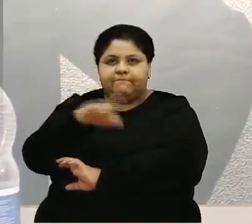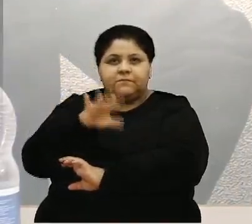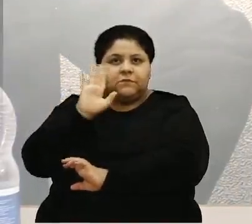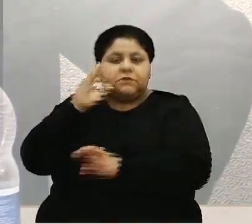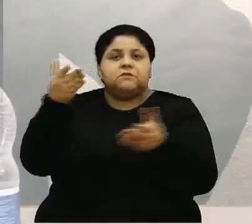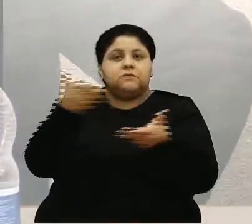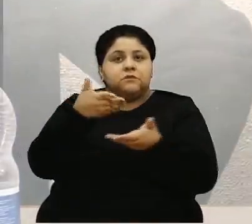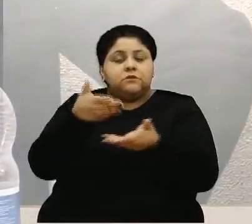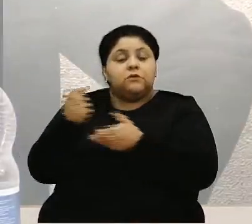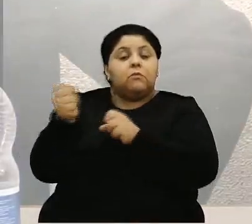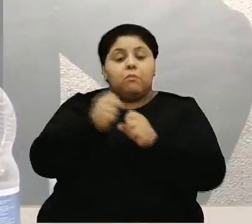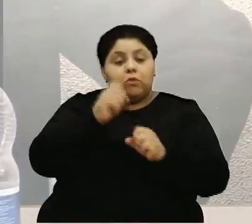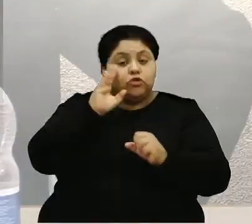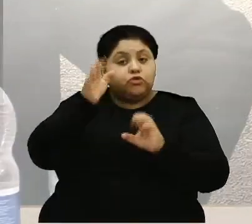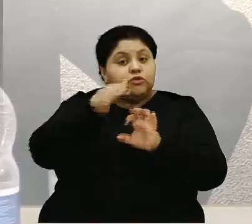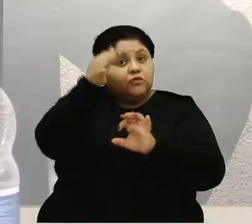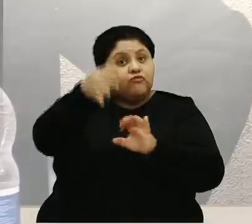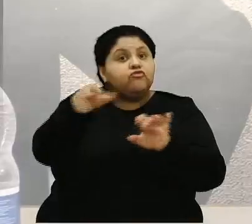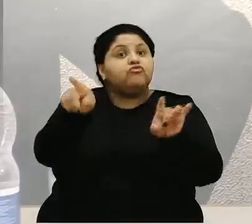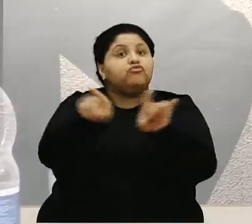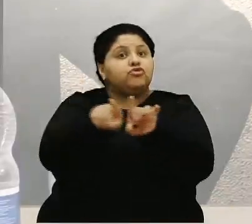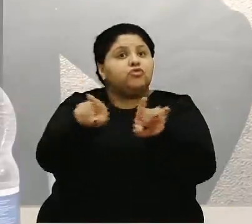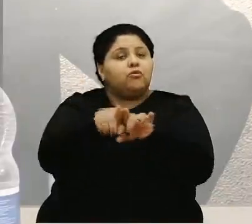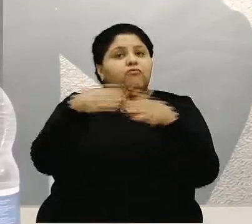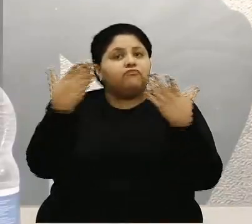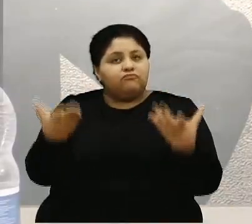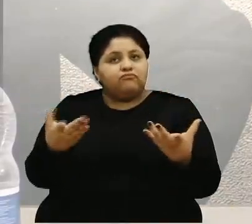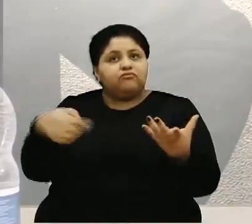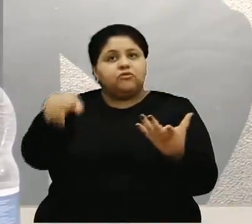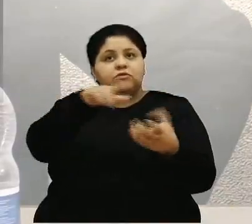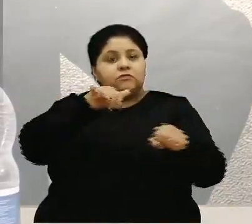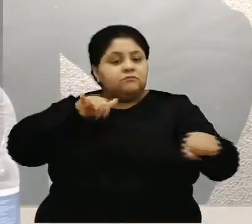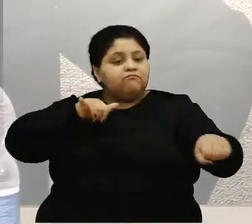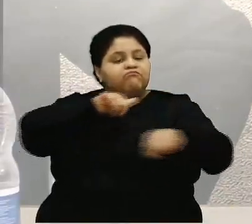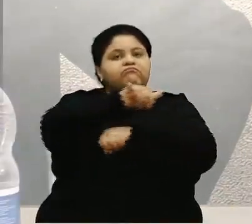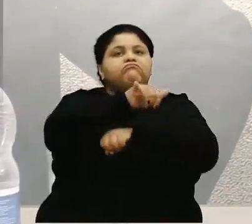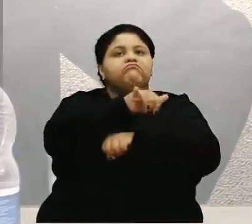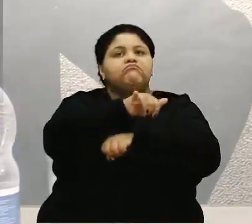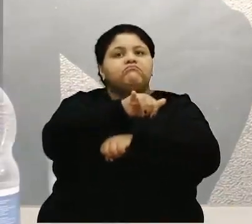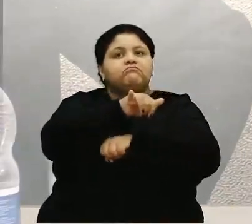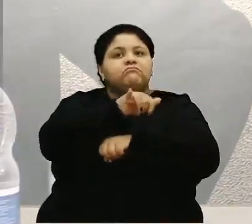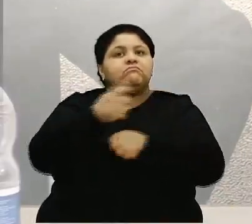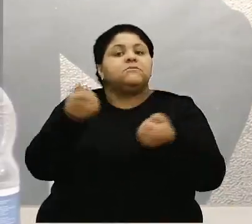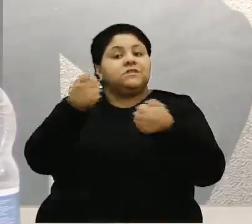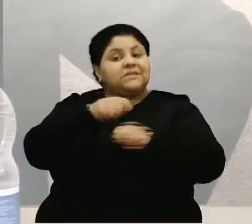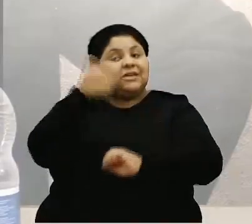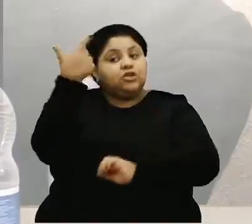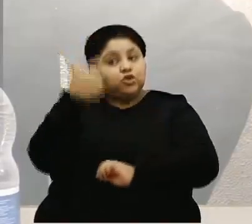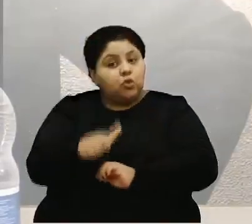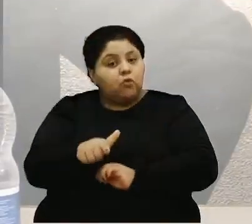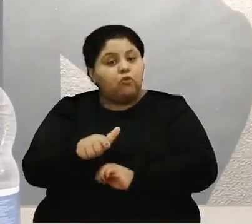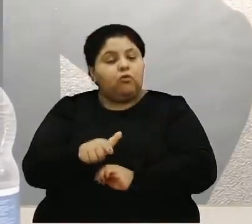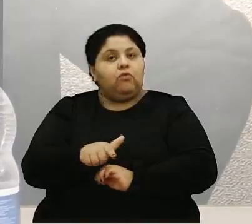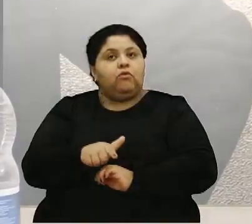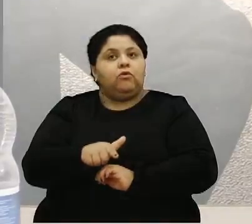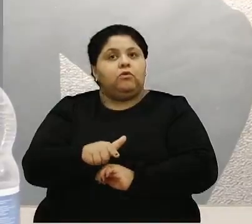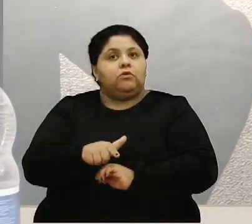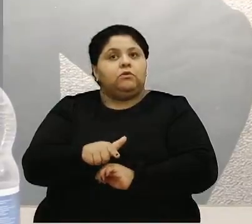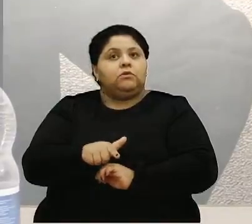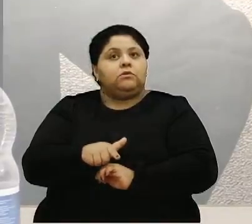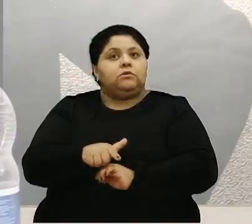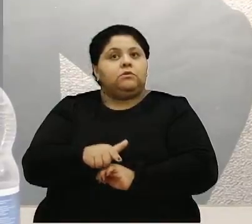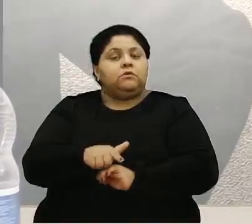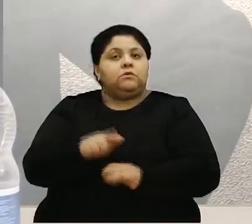pode acontecer ali na frente de novo. E aí o nosso aeroporto vai ser necessário de novo. Então seria necessário que